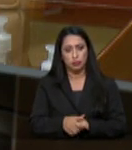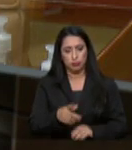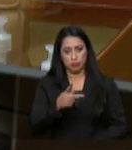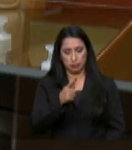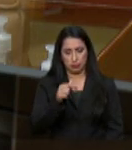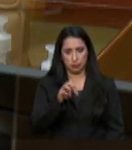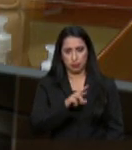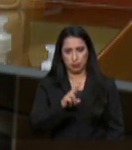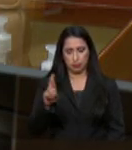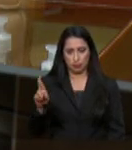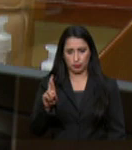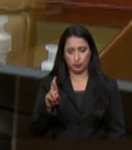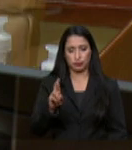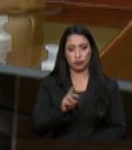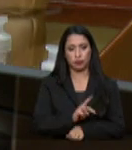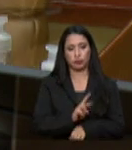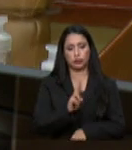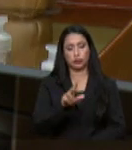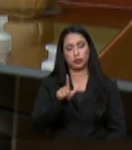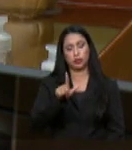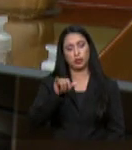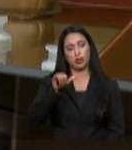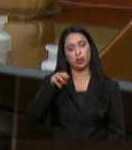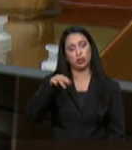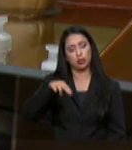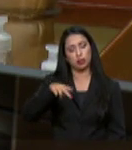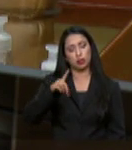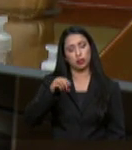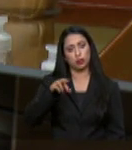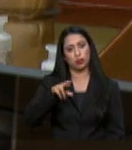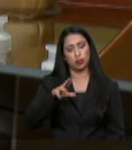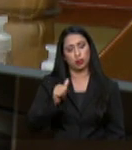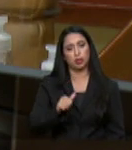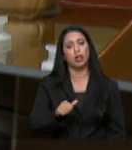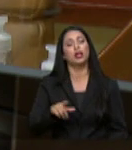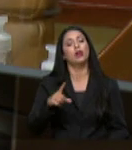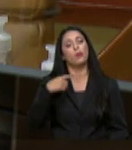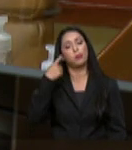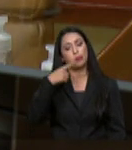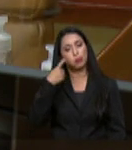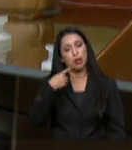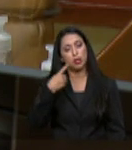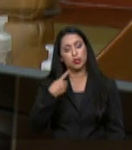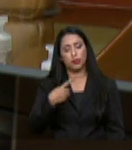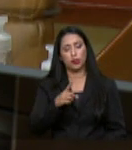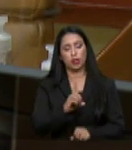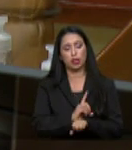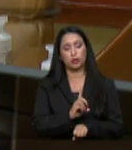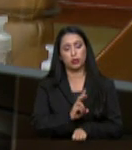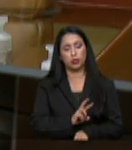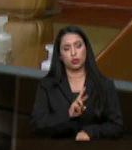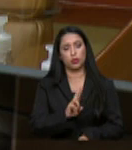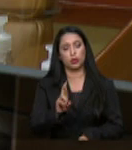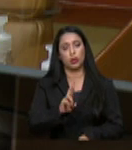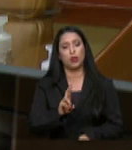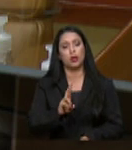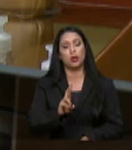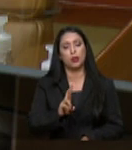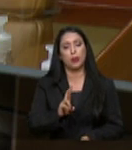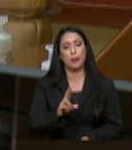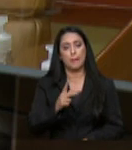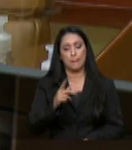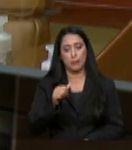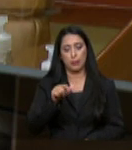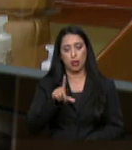procuradora-geral em exercício Draven Dora também Dr Paulo César Rodrigues de Faria que se empenhou na defesa do